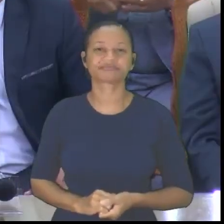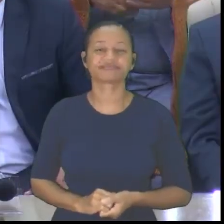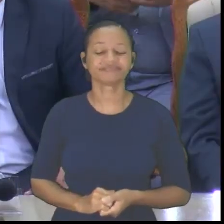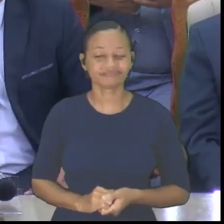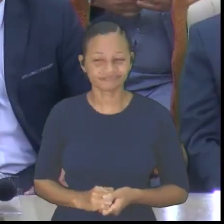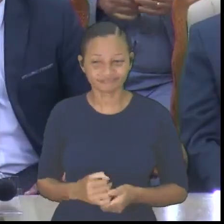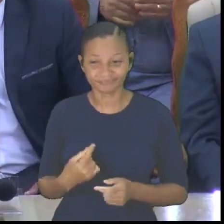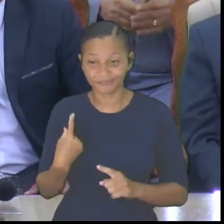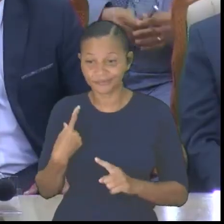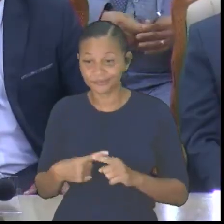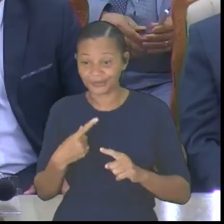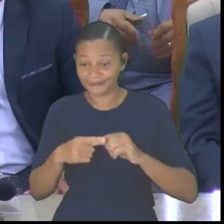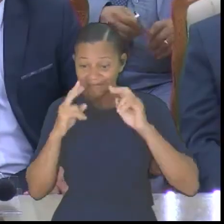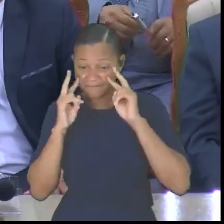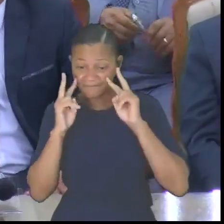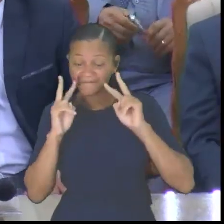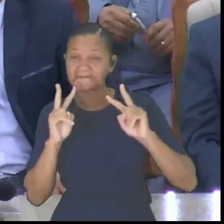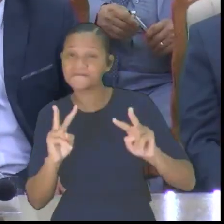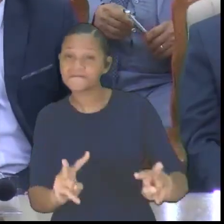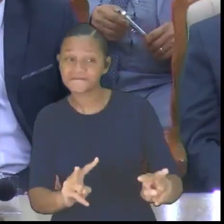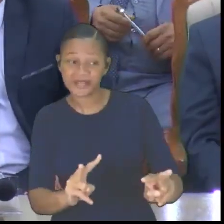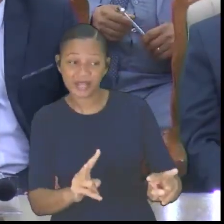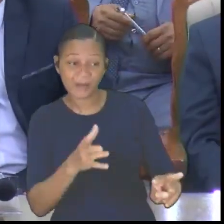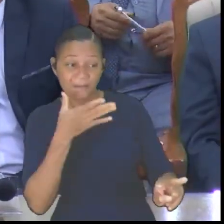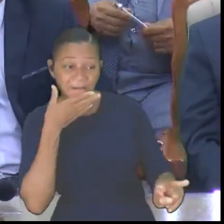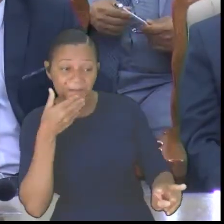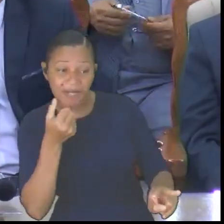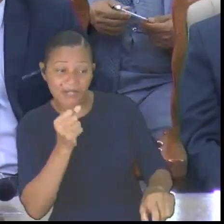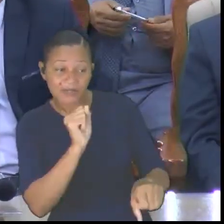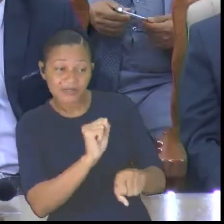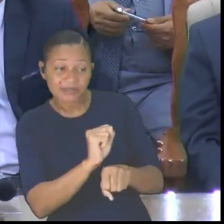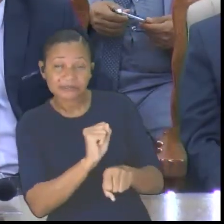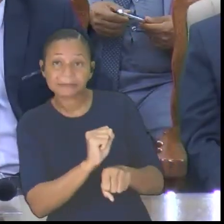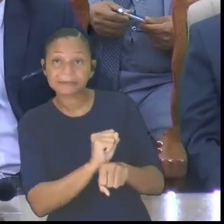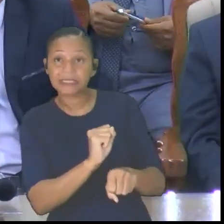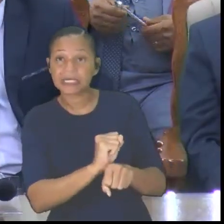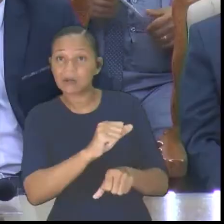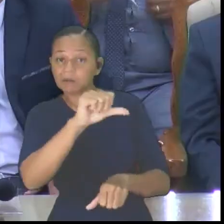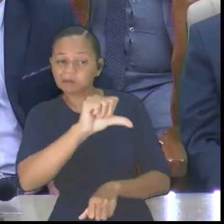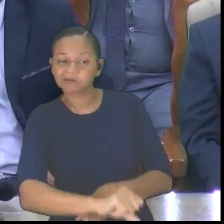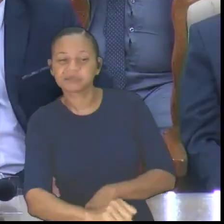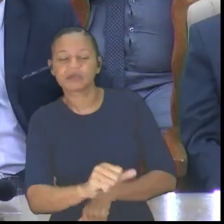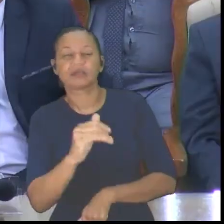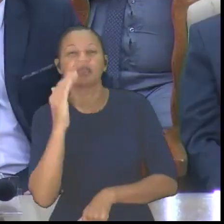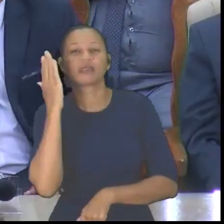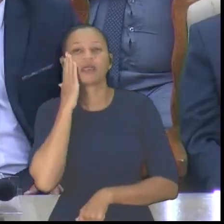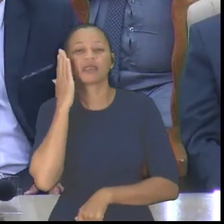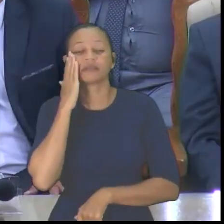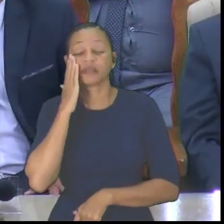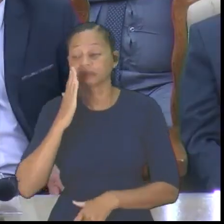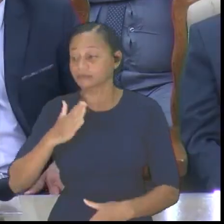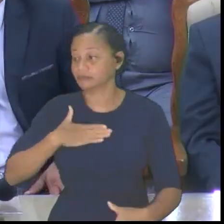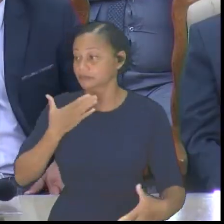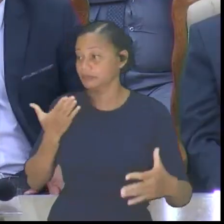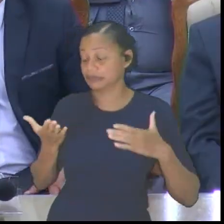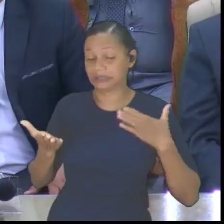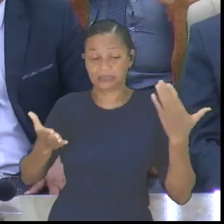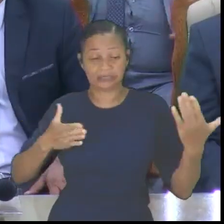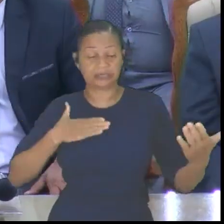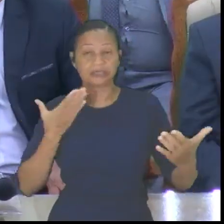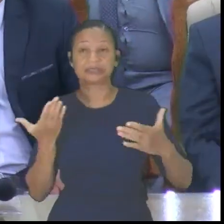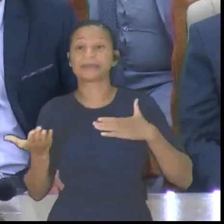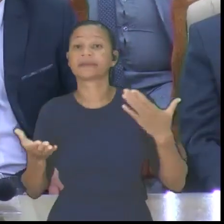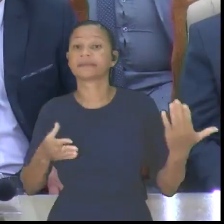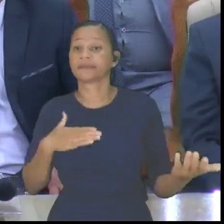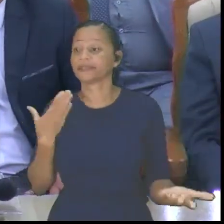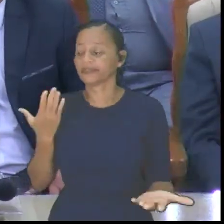Porque ver o melhor de alguém e esperar o pior é entender que é melhor ser surpreendido com a